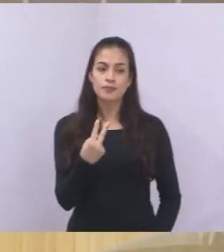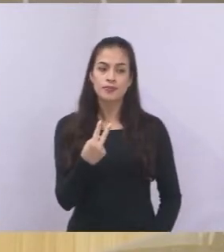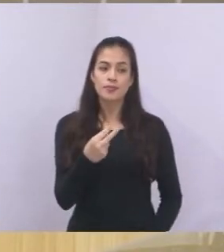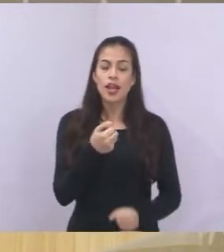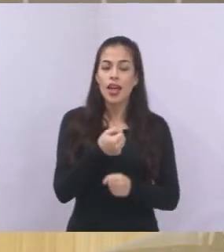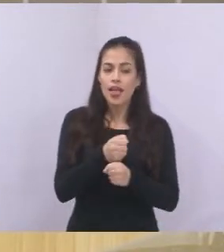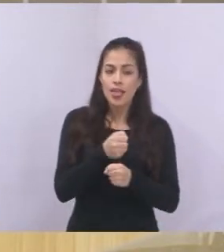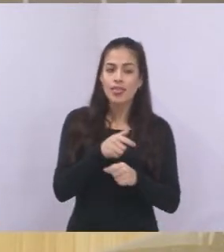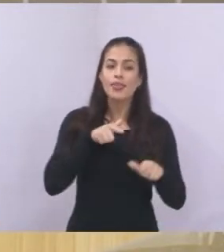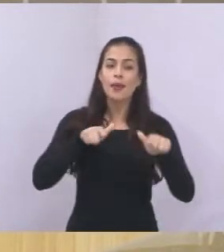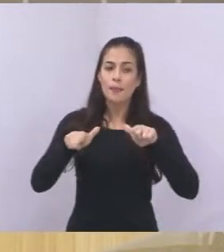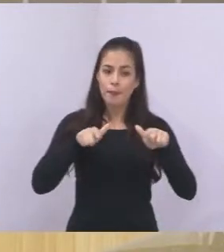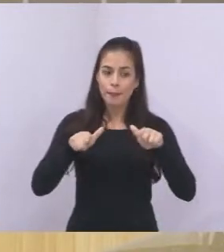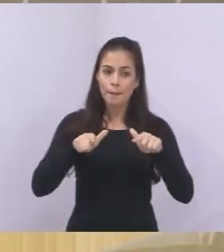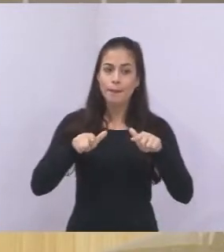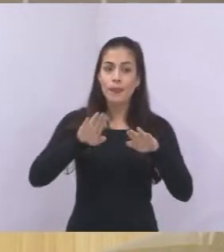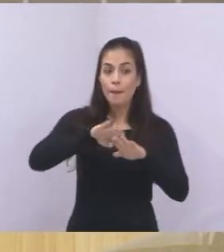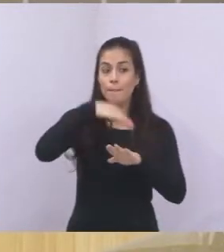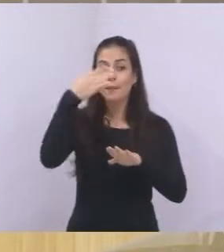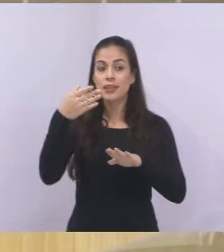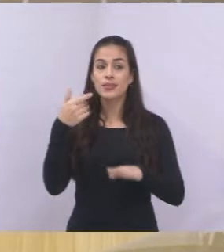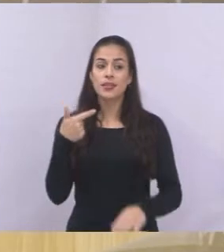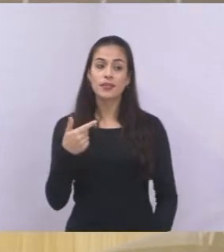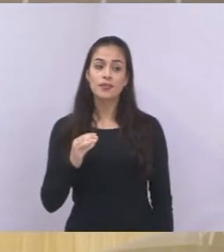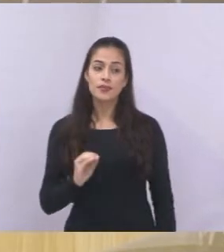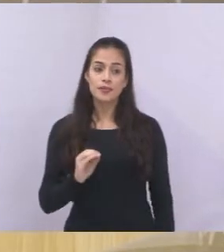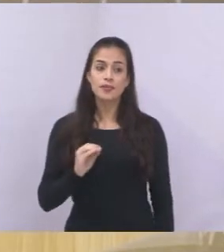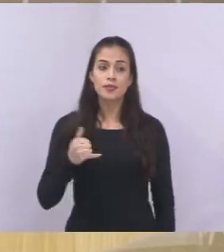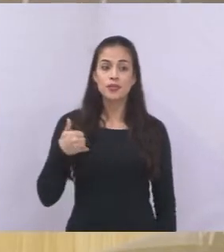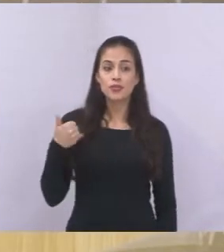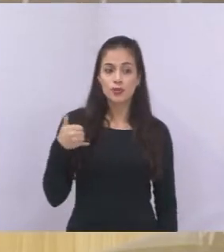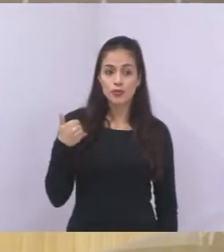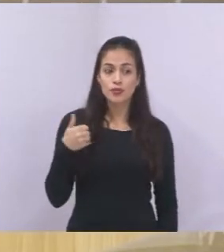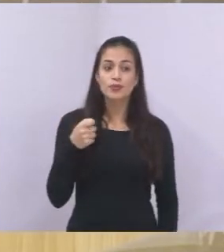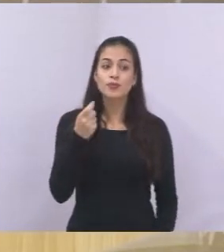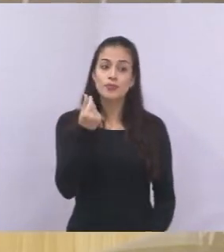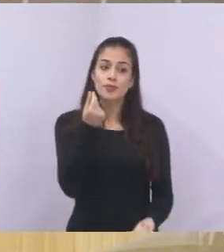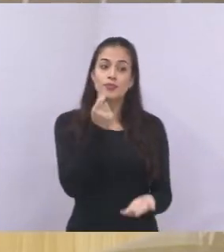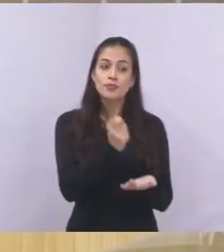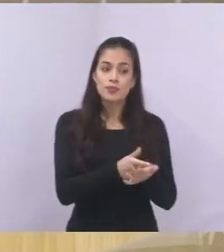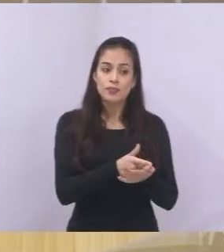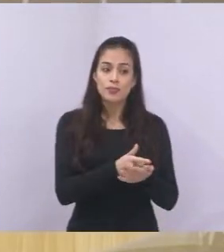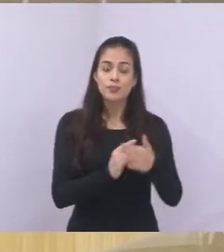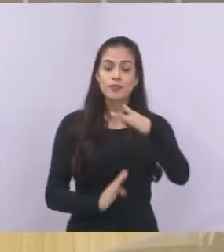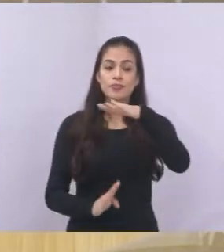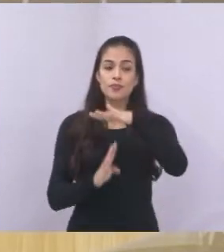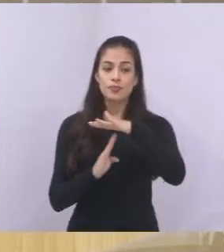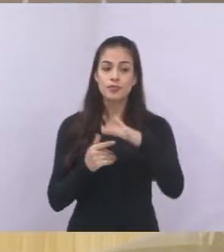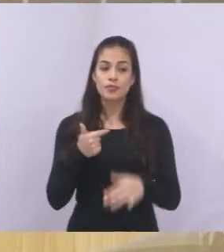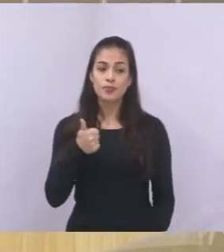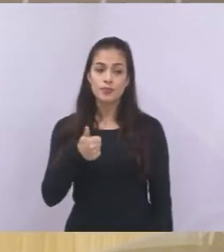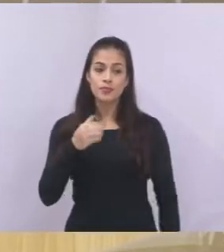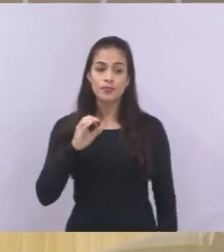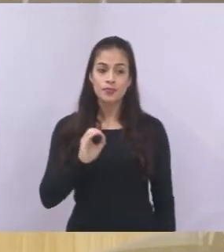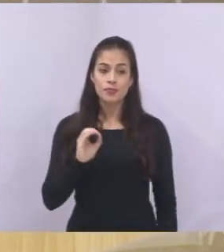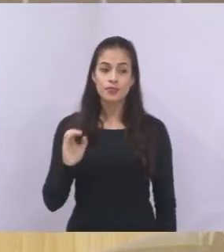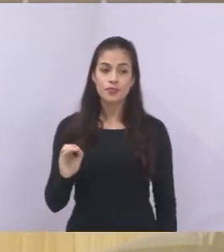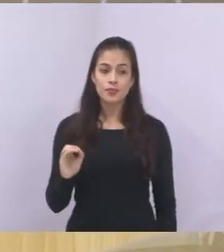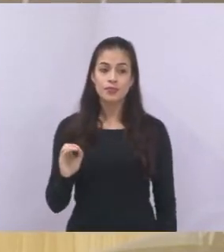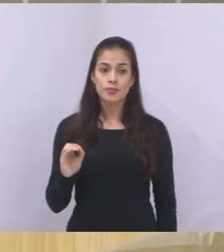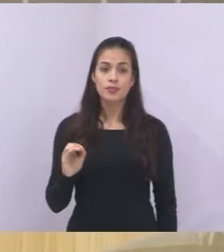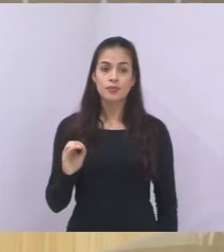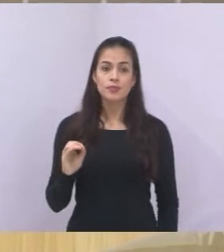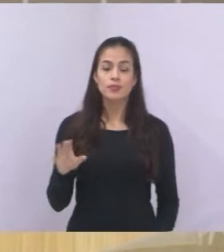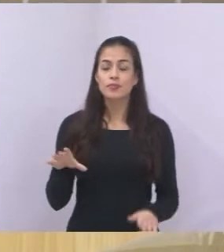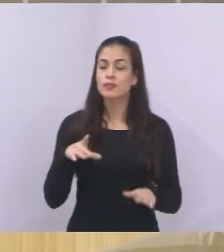cada ano de trabalho que exceder o tempo de 20 anos de contribuição, limitado a 100% para os servidores públicos não contemplados no